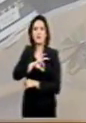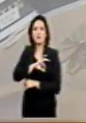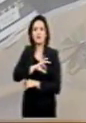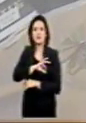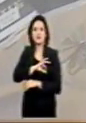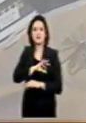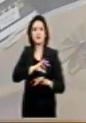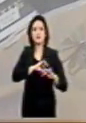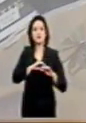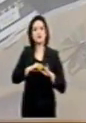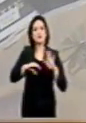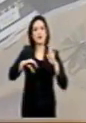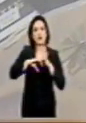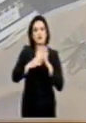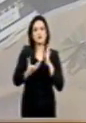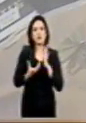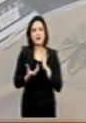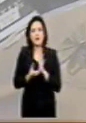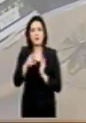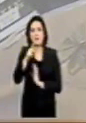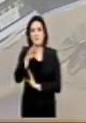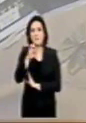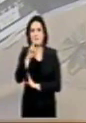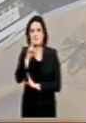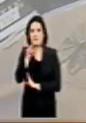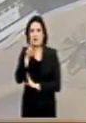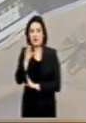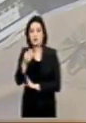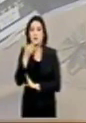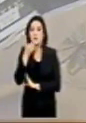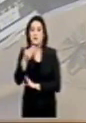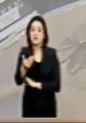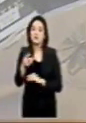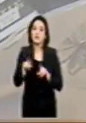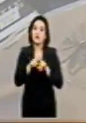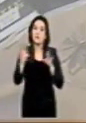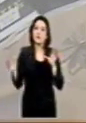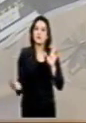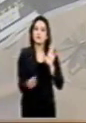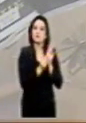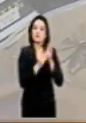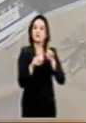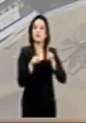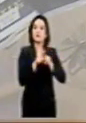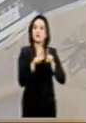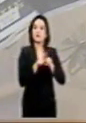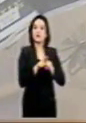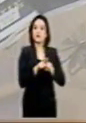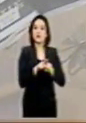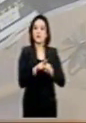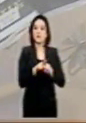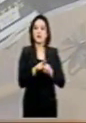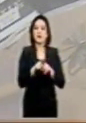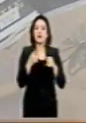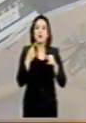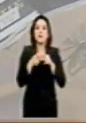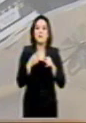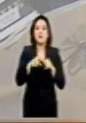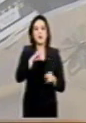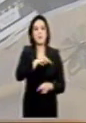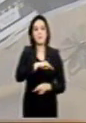Araújo Carvalho, solicitando sua inclusão como assistente litisconsorcial, com que anuiu o Ministério Público